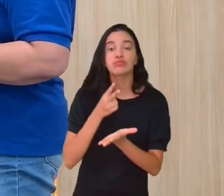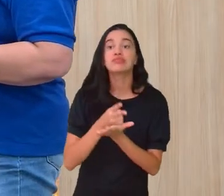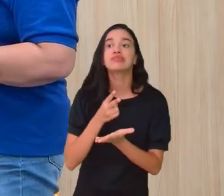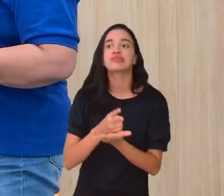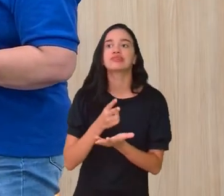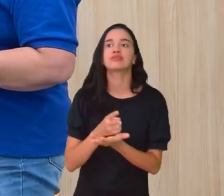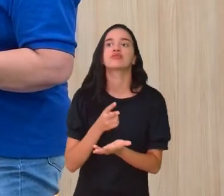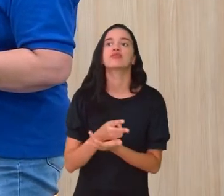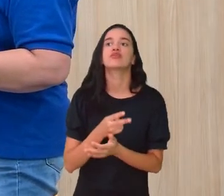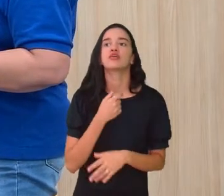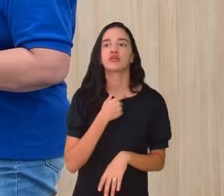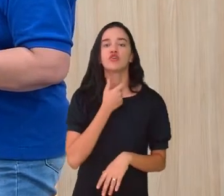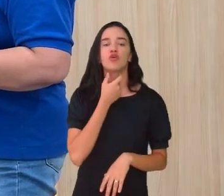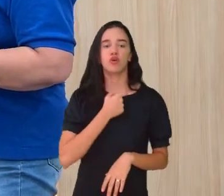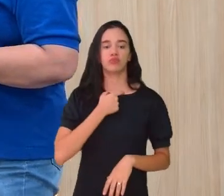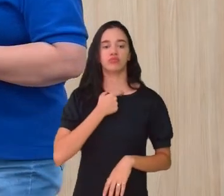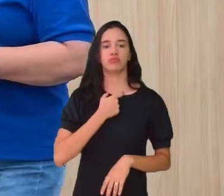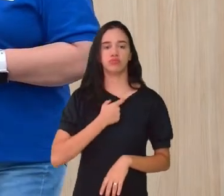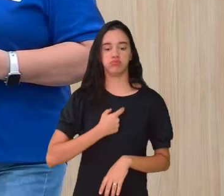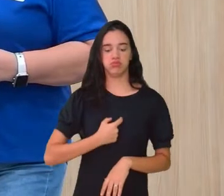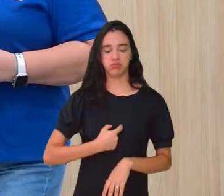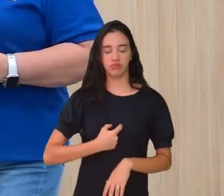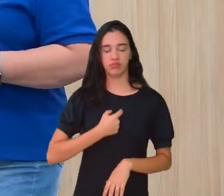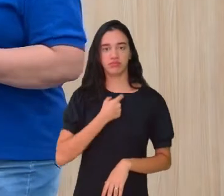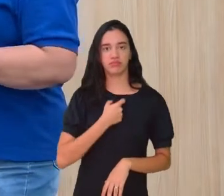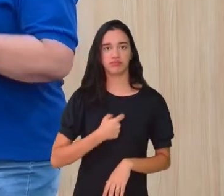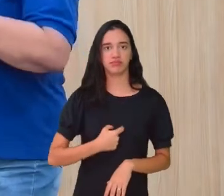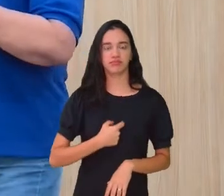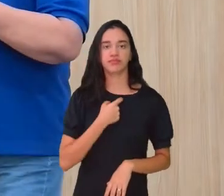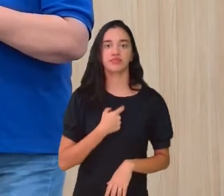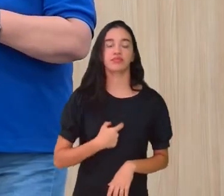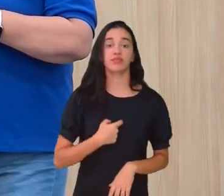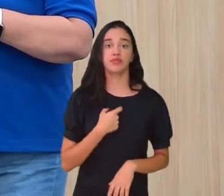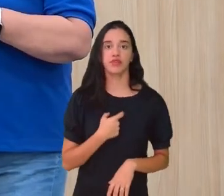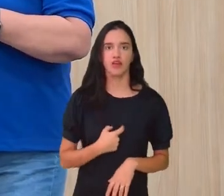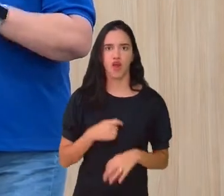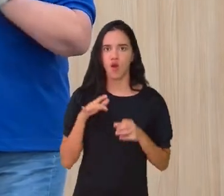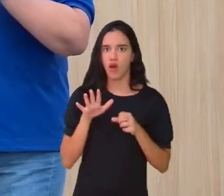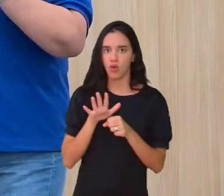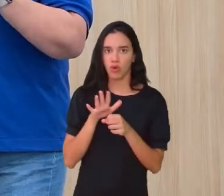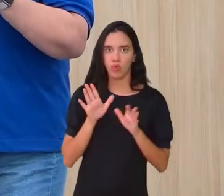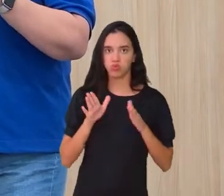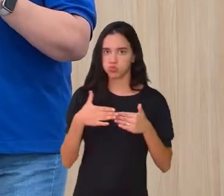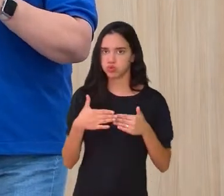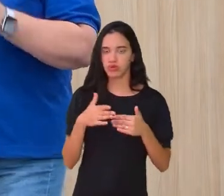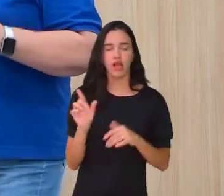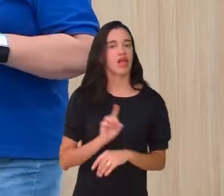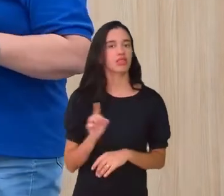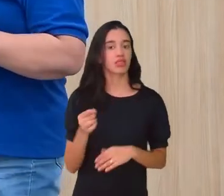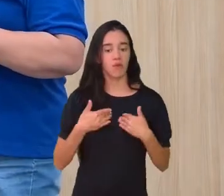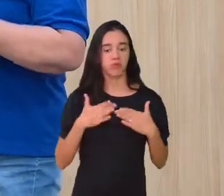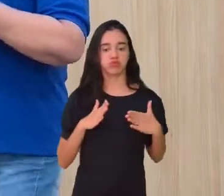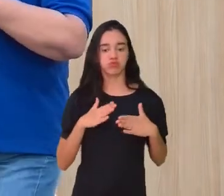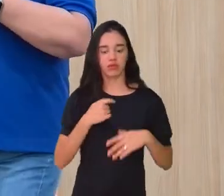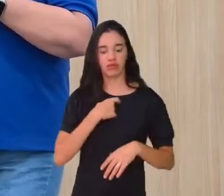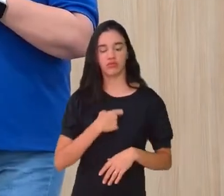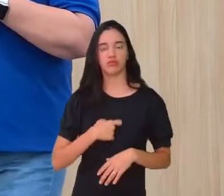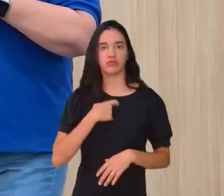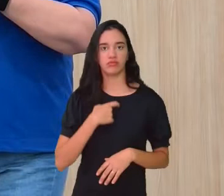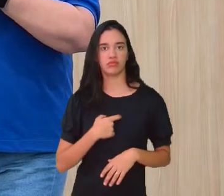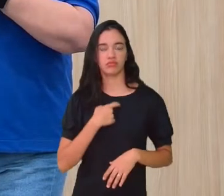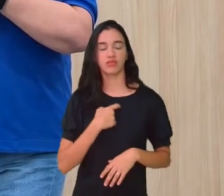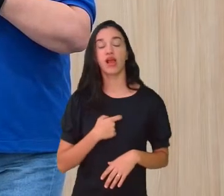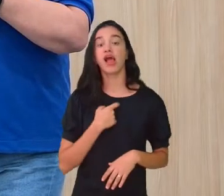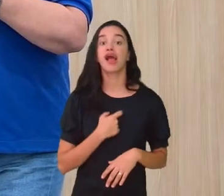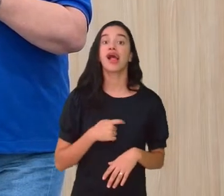traqueia, que é esse grande tubo, né, e que ele não fecha. E veja que interessante. E dentro dele